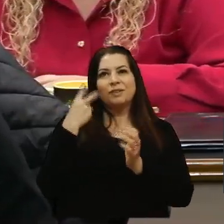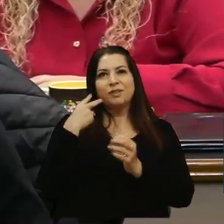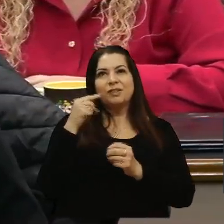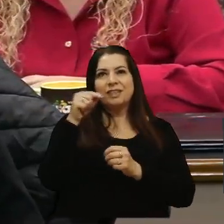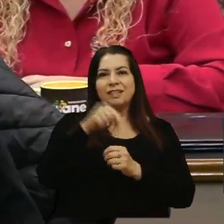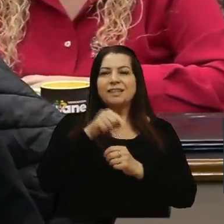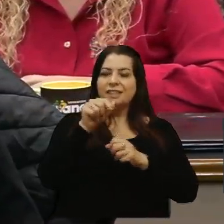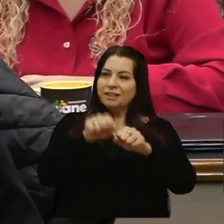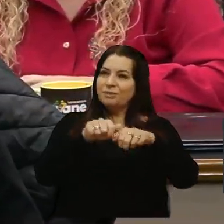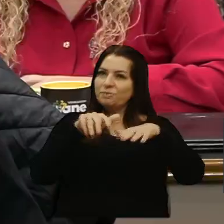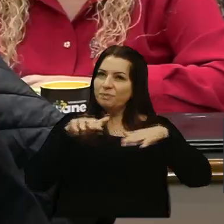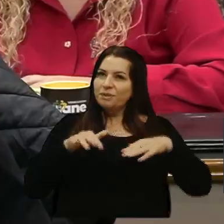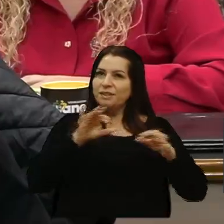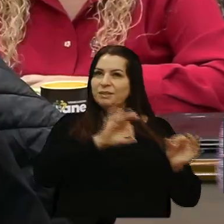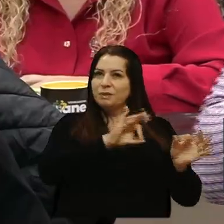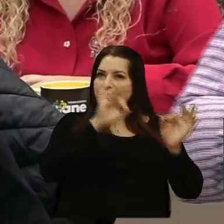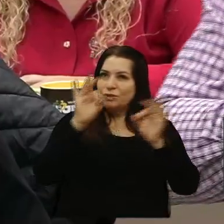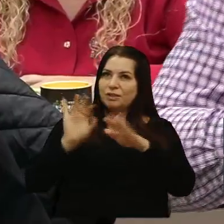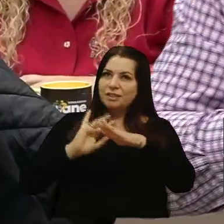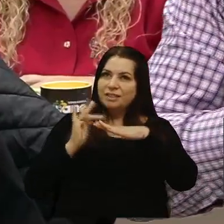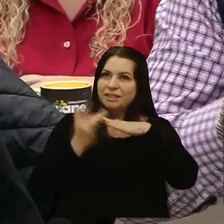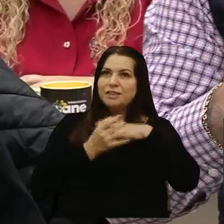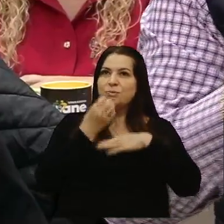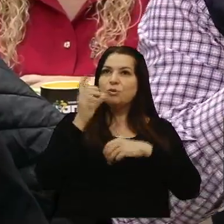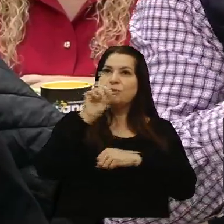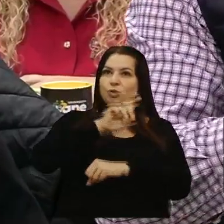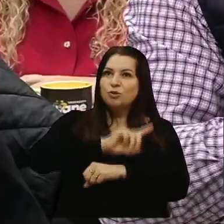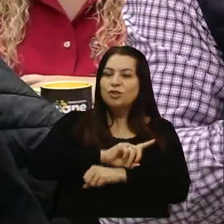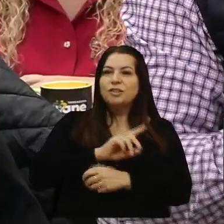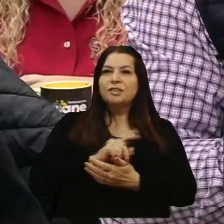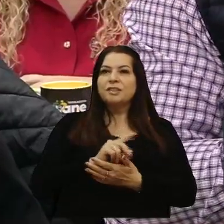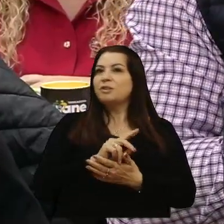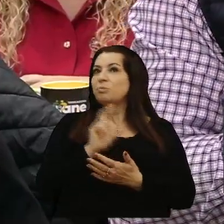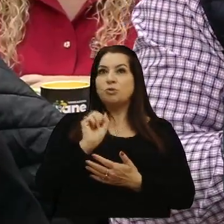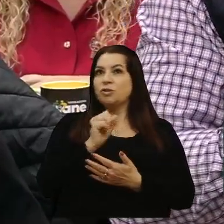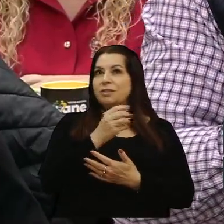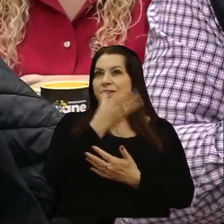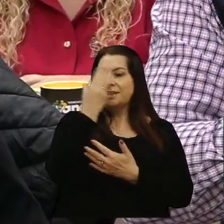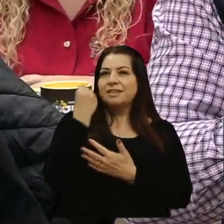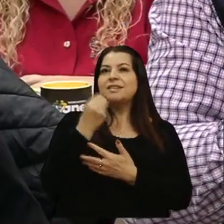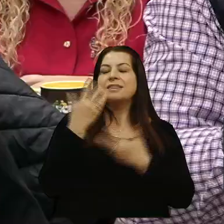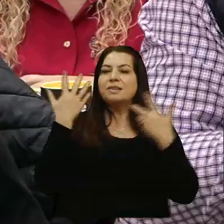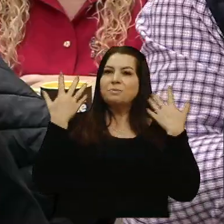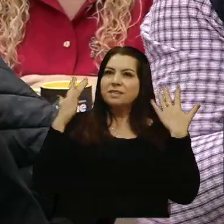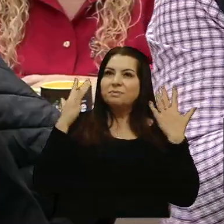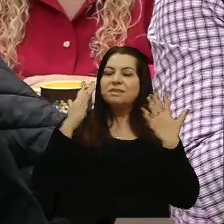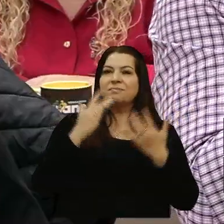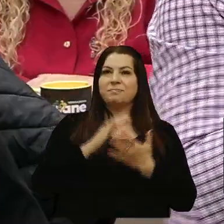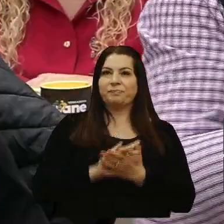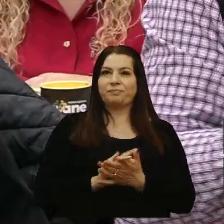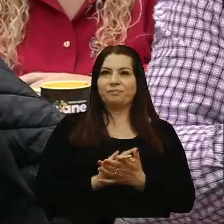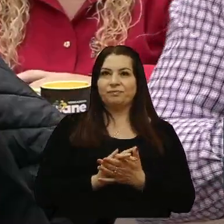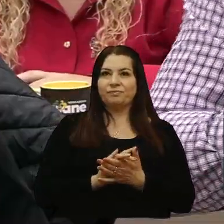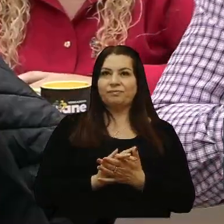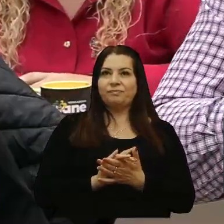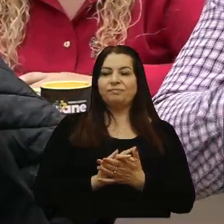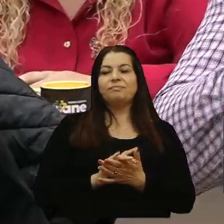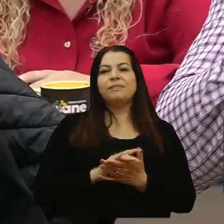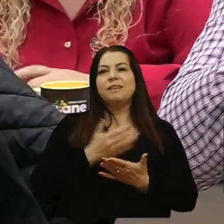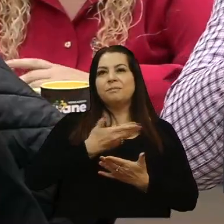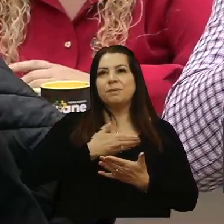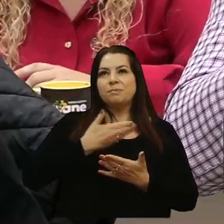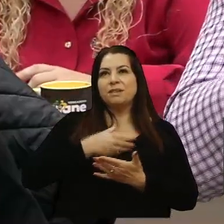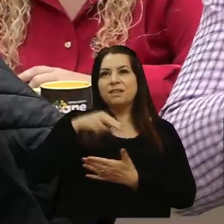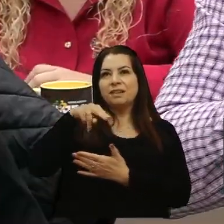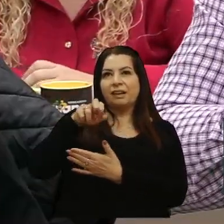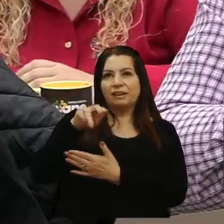aqui no nosso plenário, quem nos assiste pelas redes sociais, muito bom dia. Né? Não poderia deixar de parabenizar uma grande amiga minha, Neura